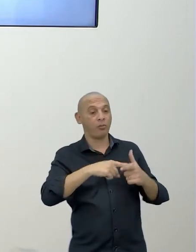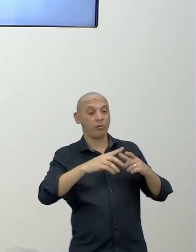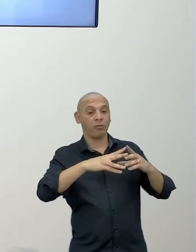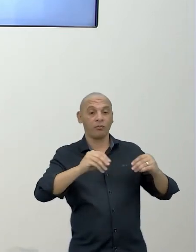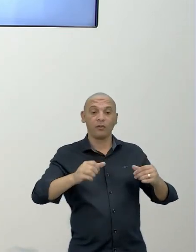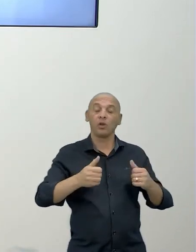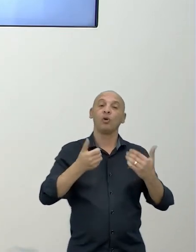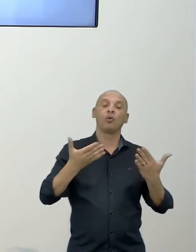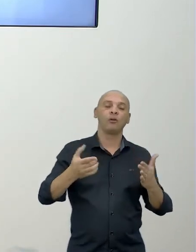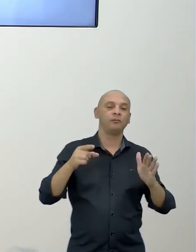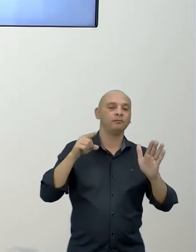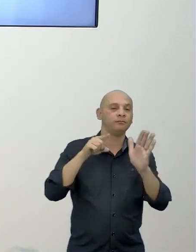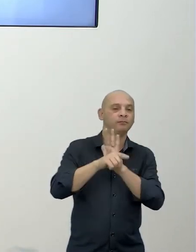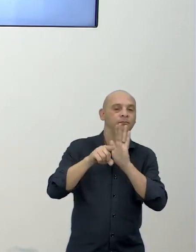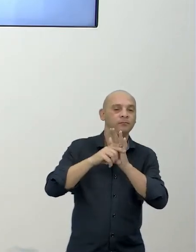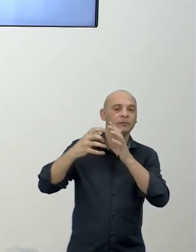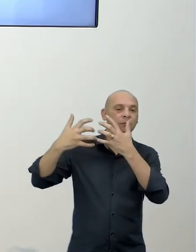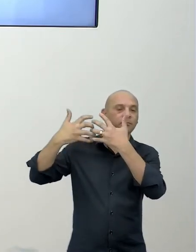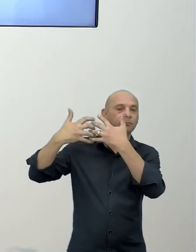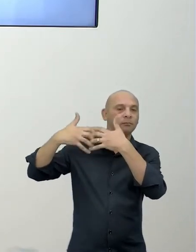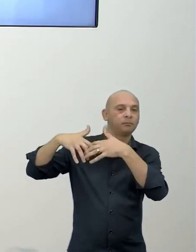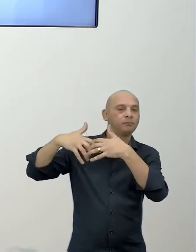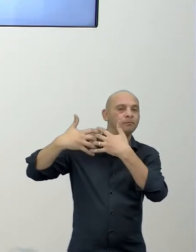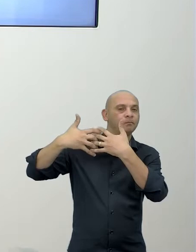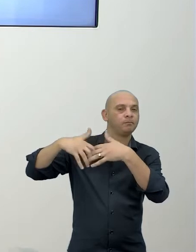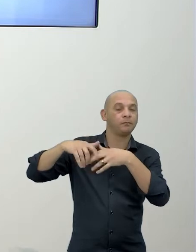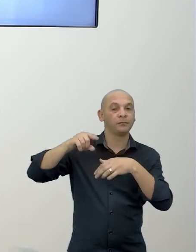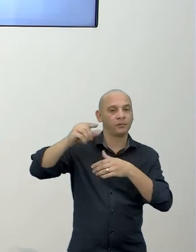vida, sociedade, o que vocês gostariam